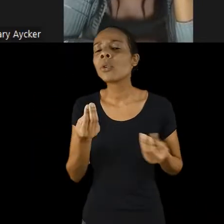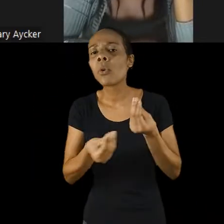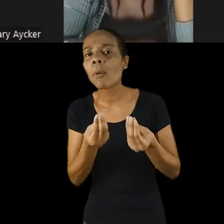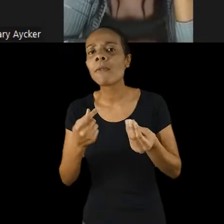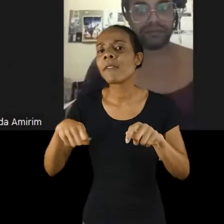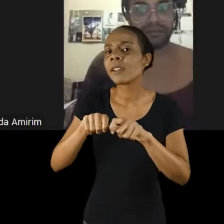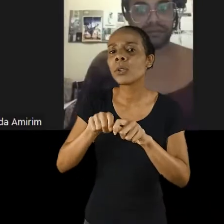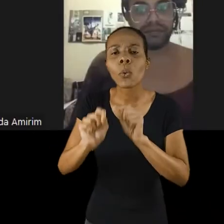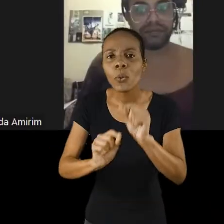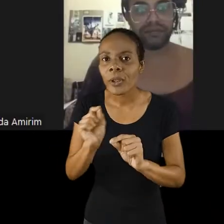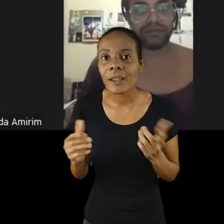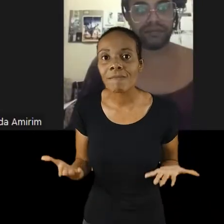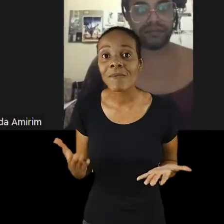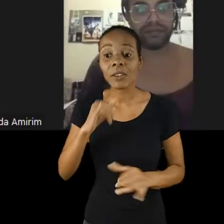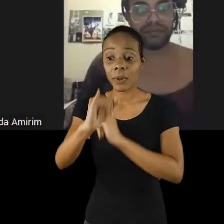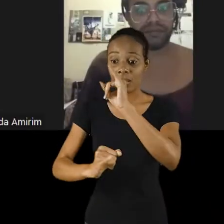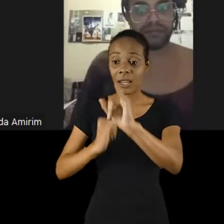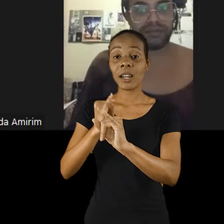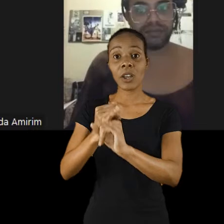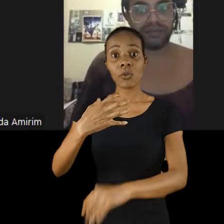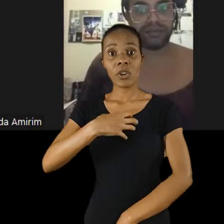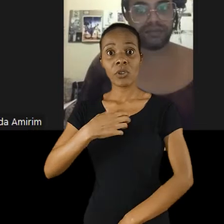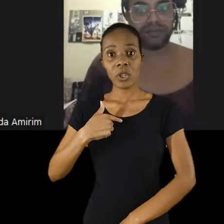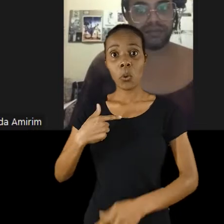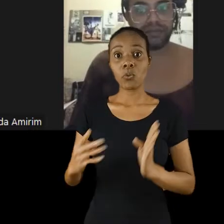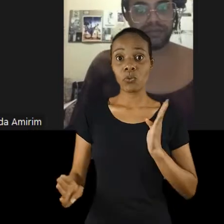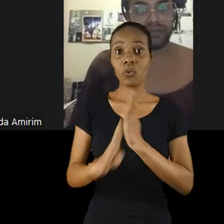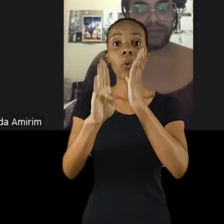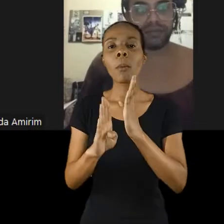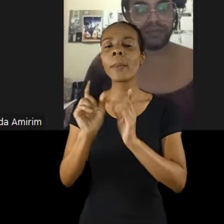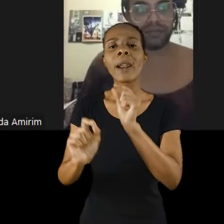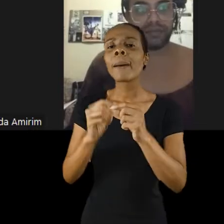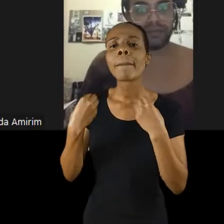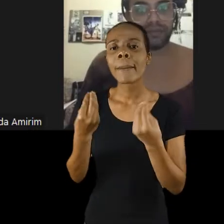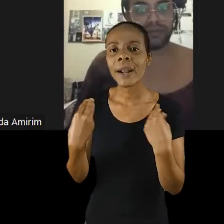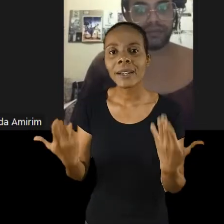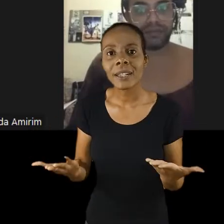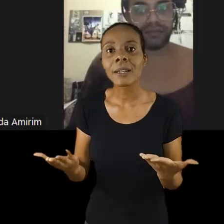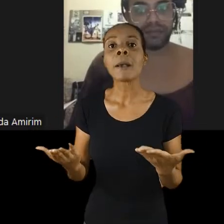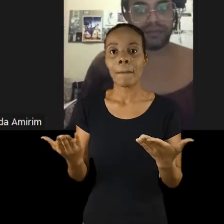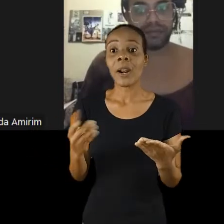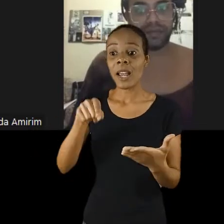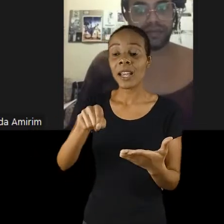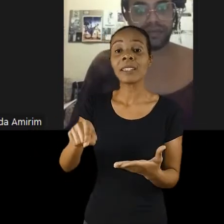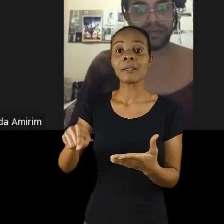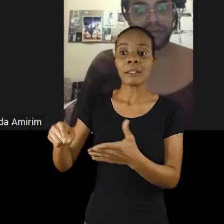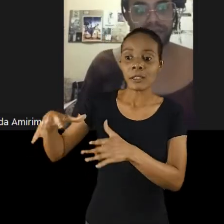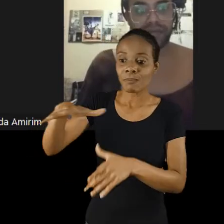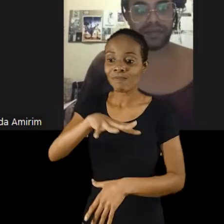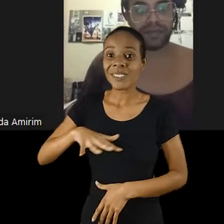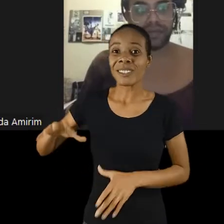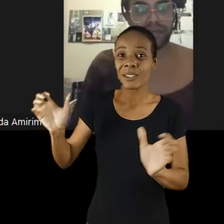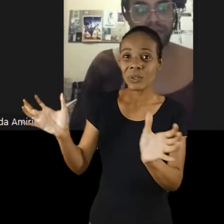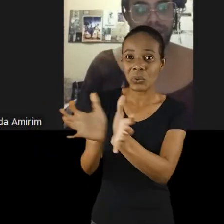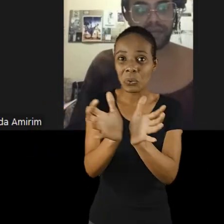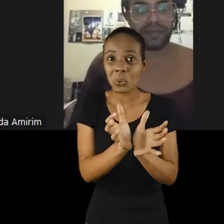mim, foi a forma que eu encontrei de quebrar essa bolha e não só comercializando o meu trabalho, porque é claro que a gente